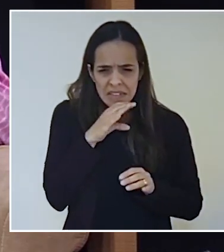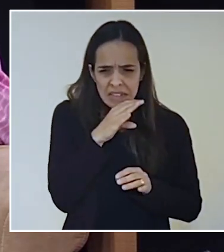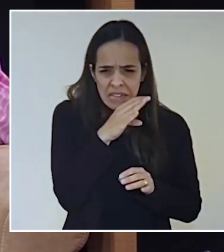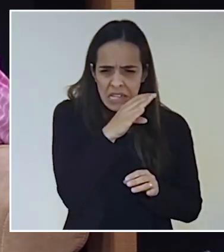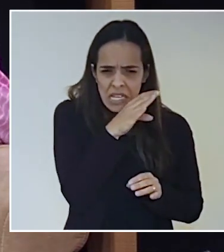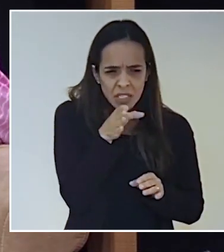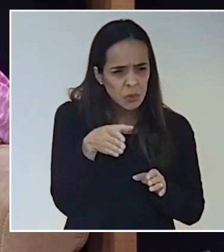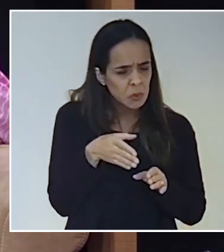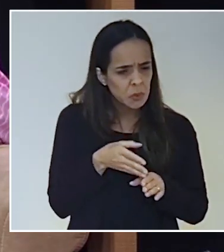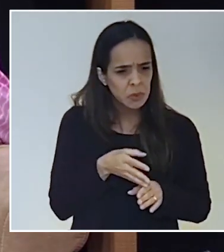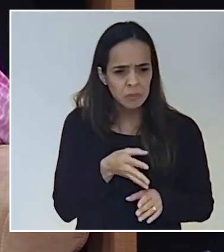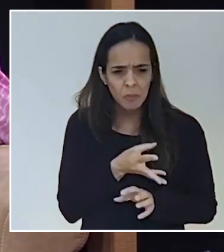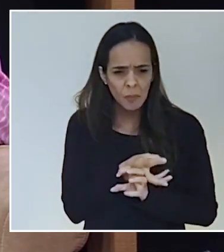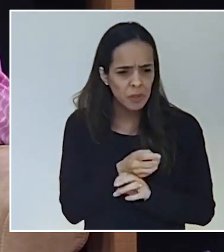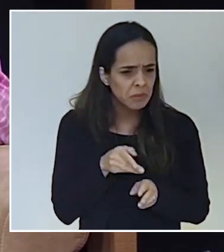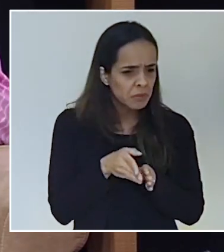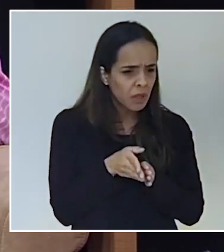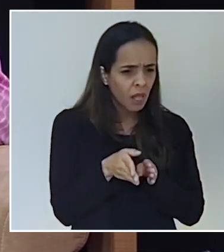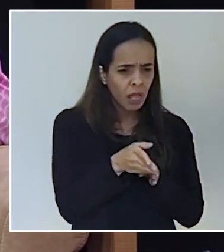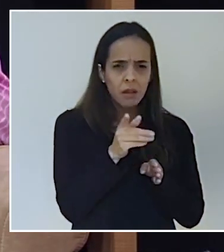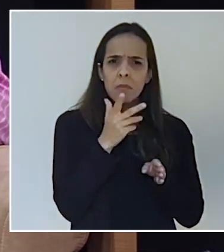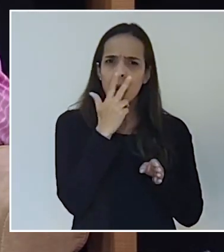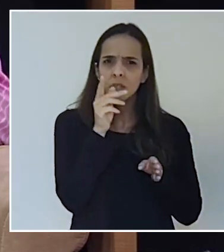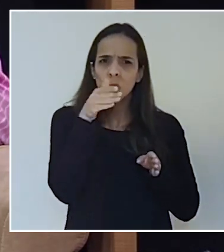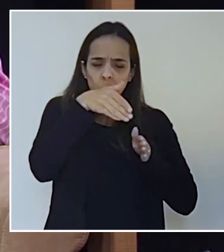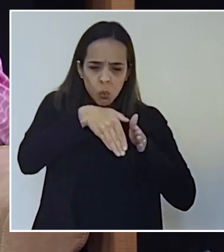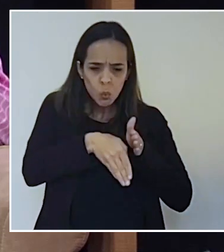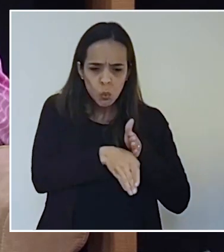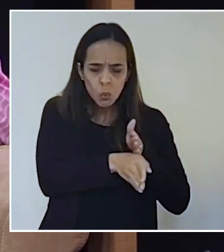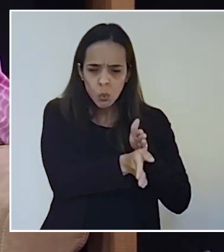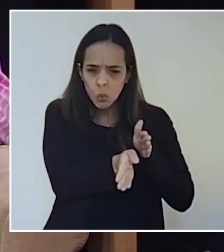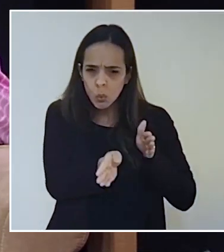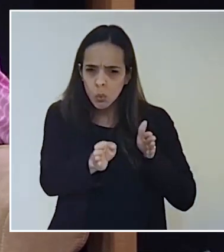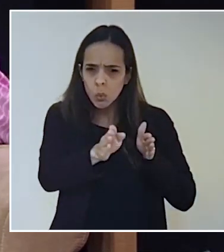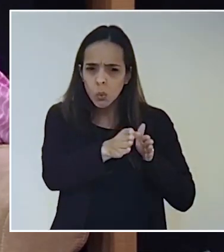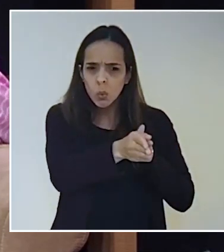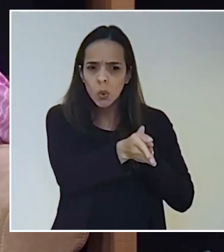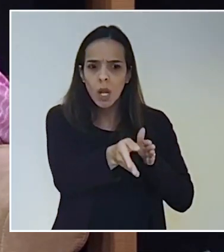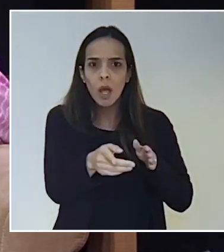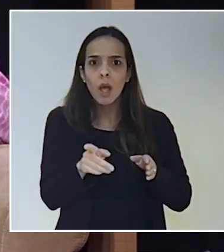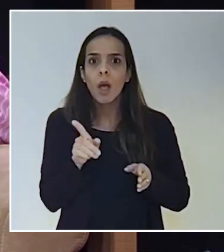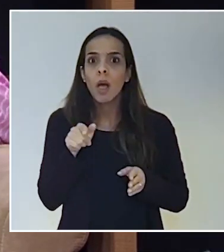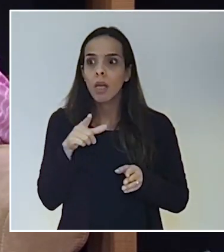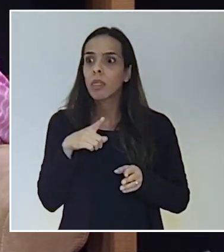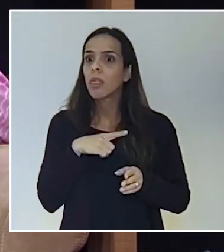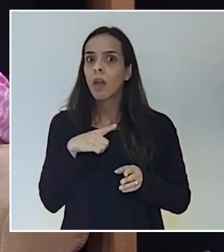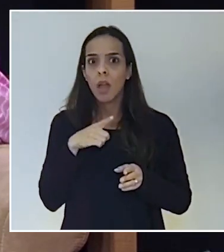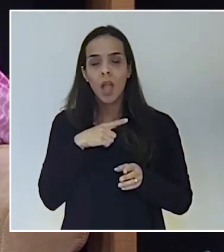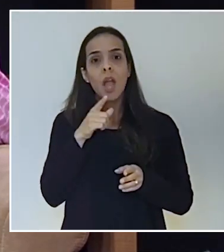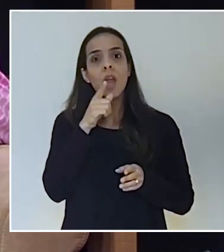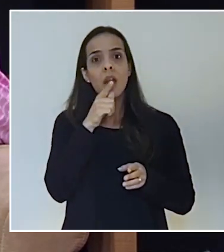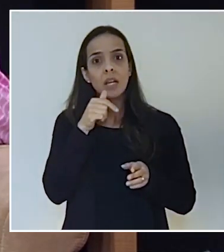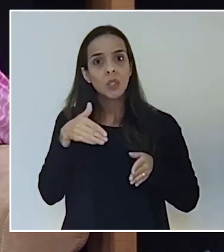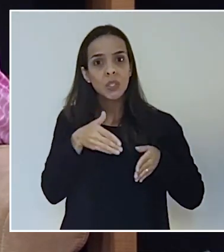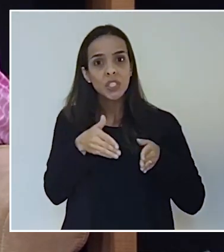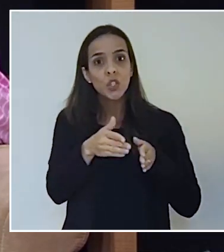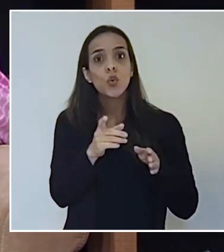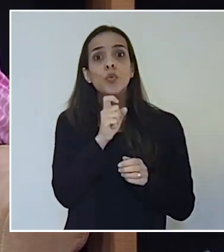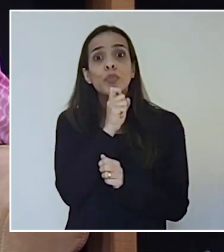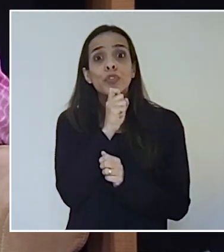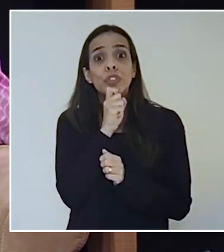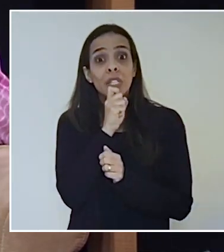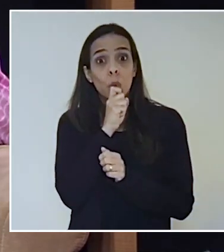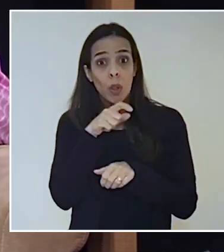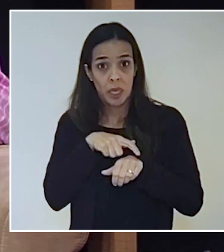um vale, e por ali passaram rios invernais. E já vi, de